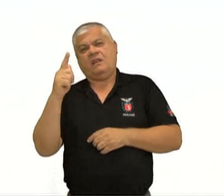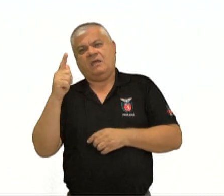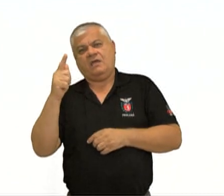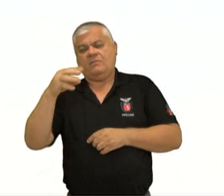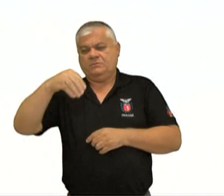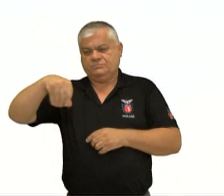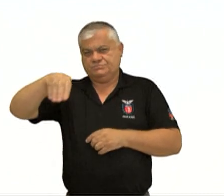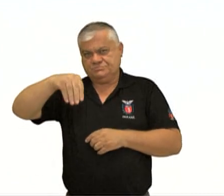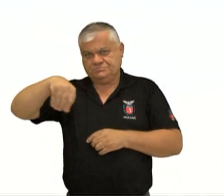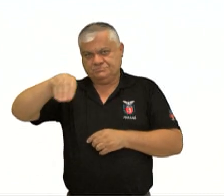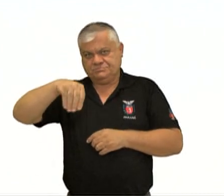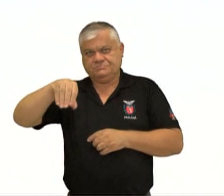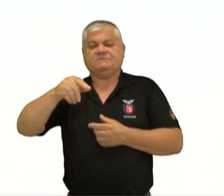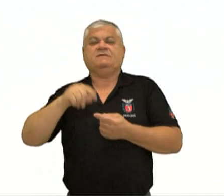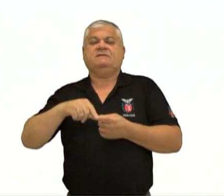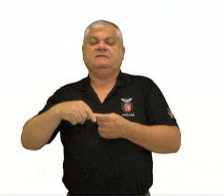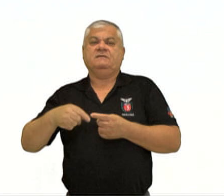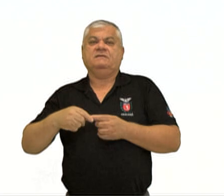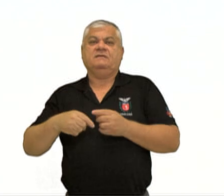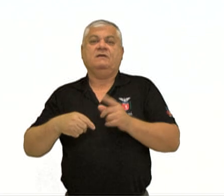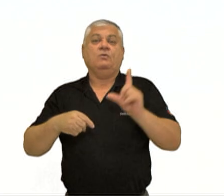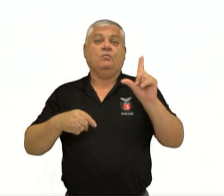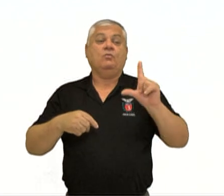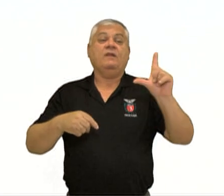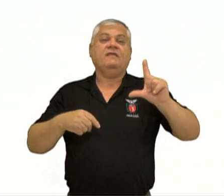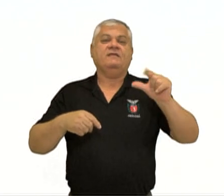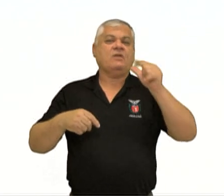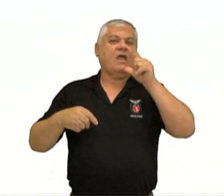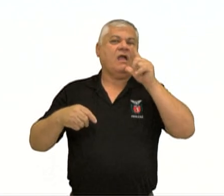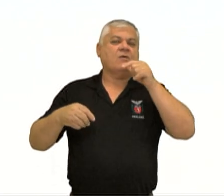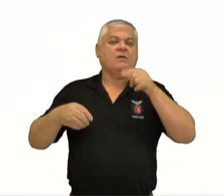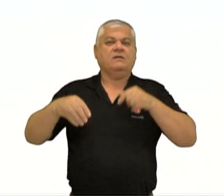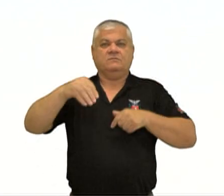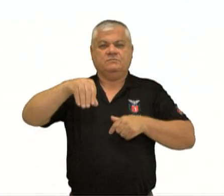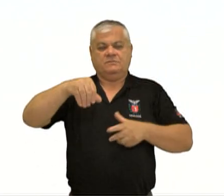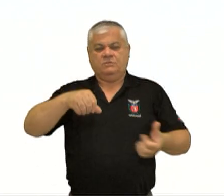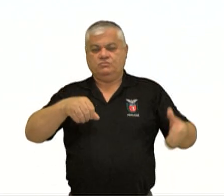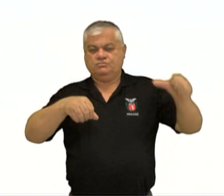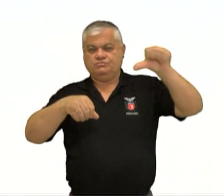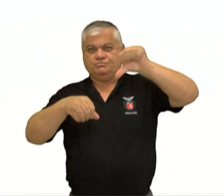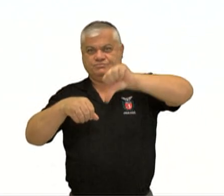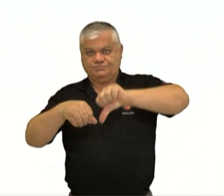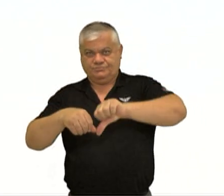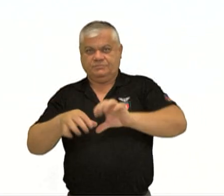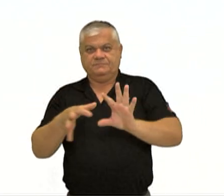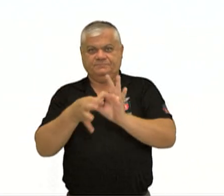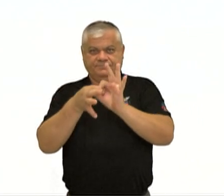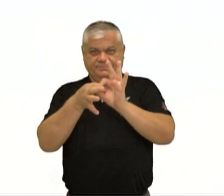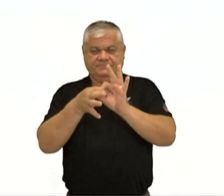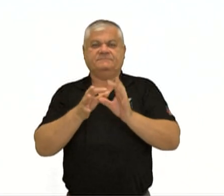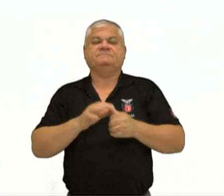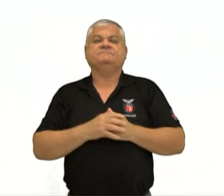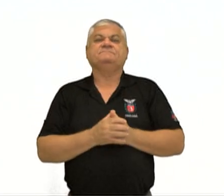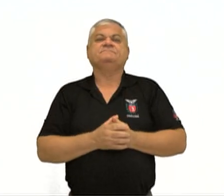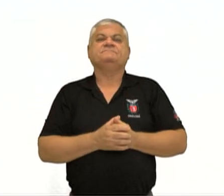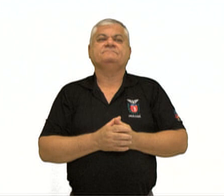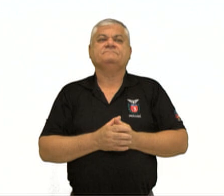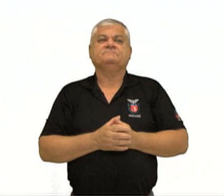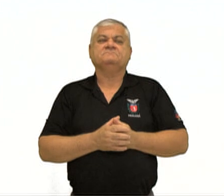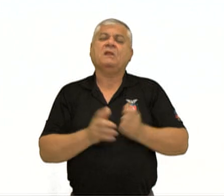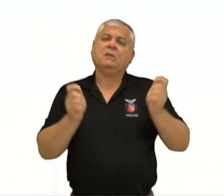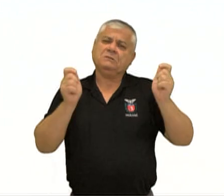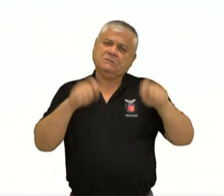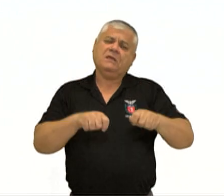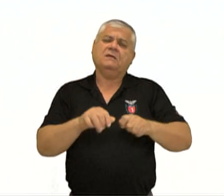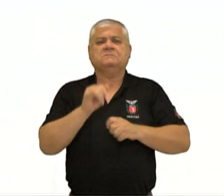tal sal, né, dissolvido em 1 litro. Então 50 gramas por litro de determinado sal. Posso ter